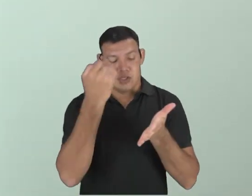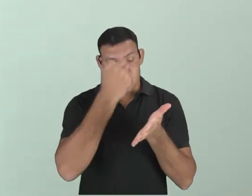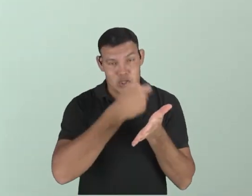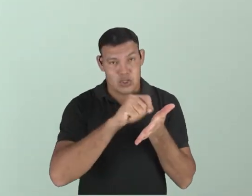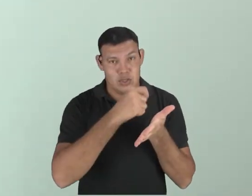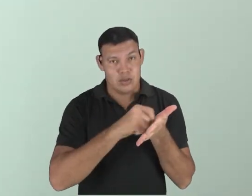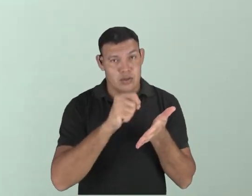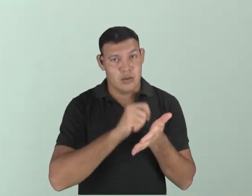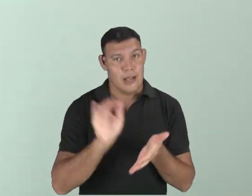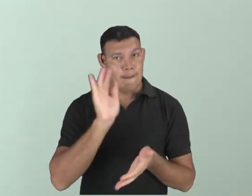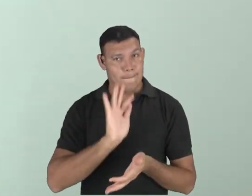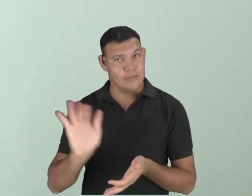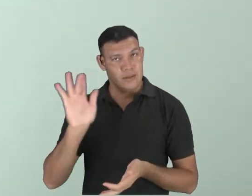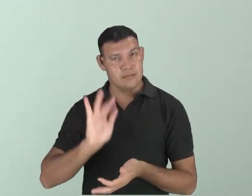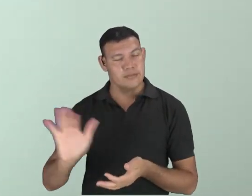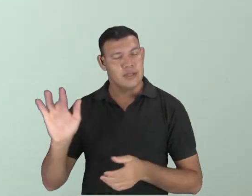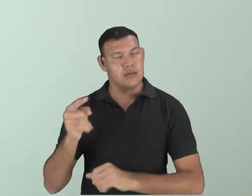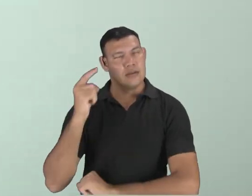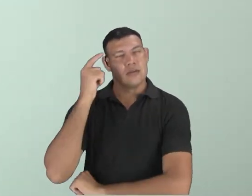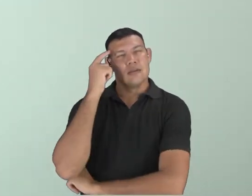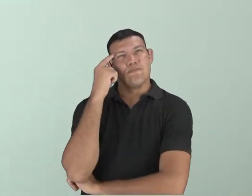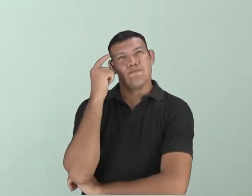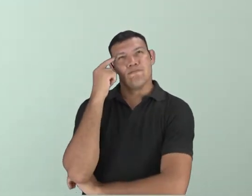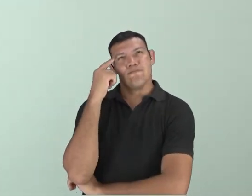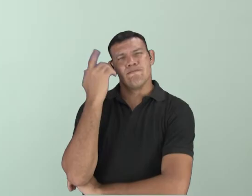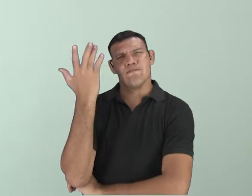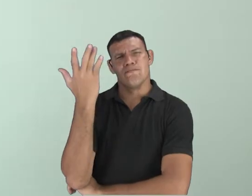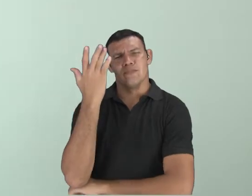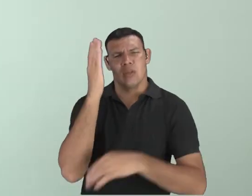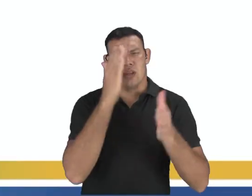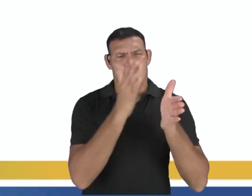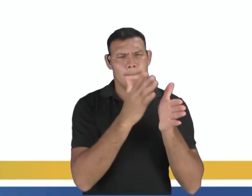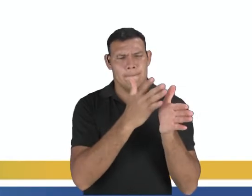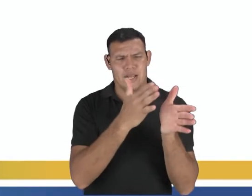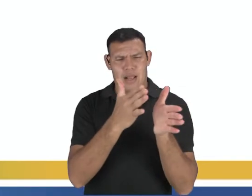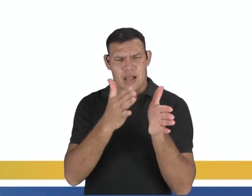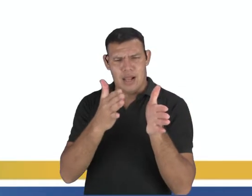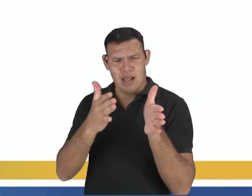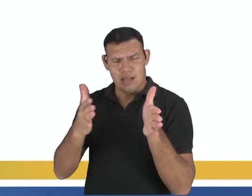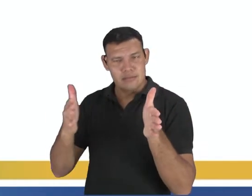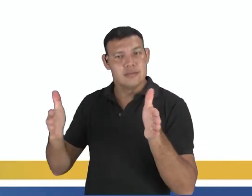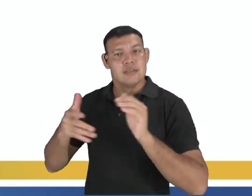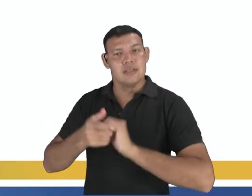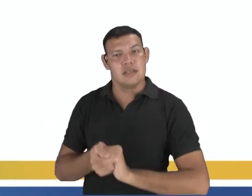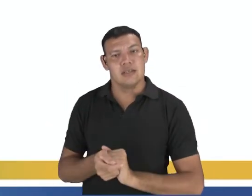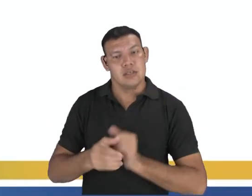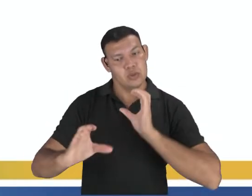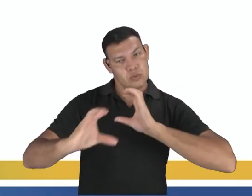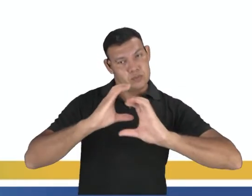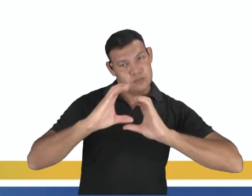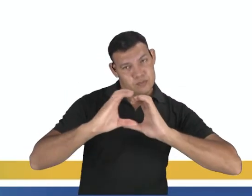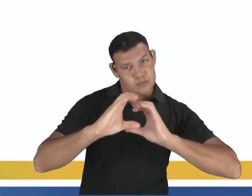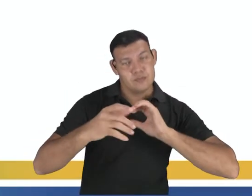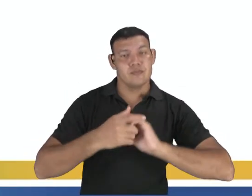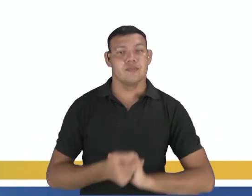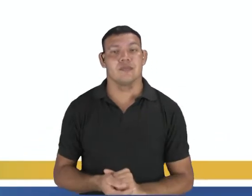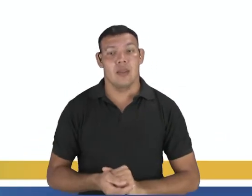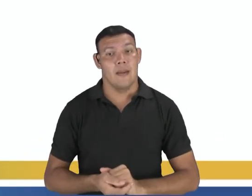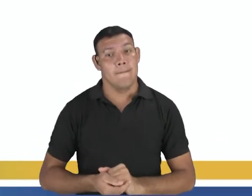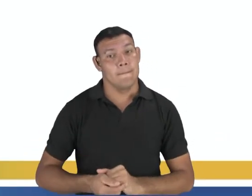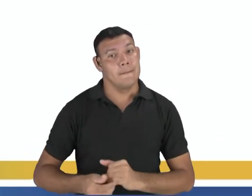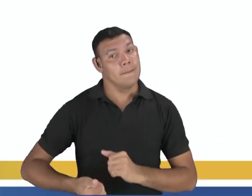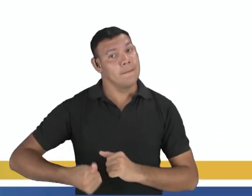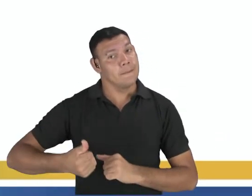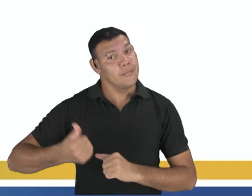A escrita alfabética. Nós vamos pensar um pouquinho sobre essa trajetória da nossa linguagem, da nossa comunicação.